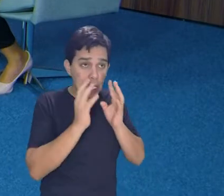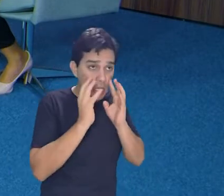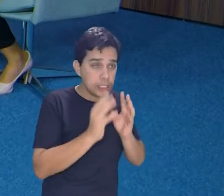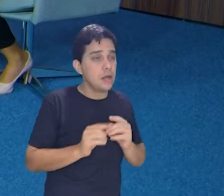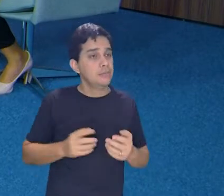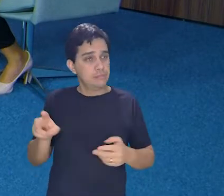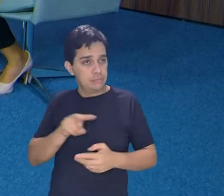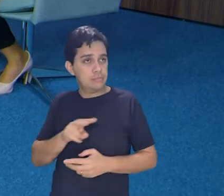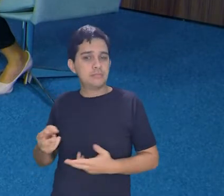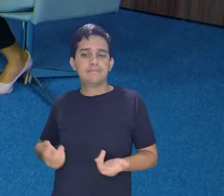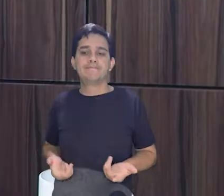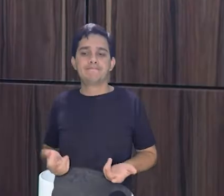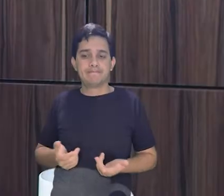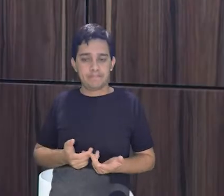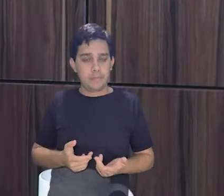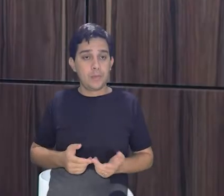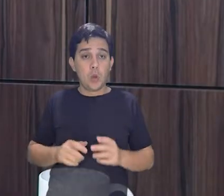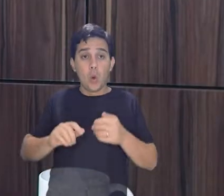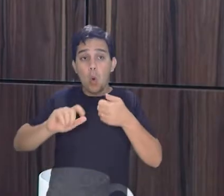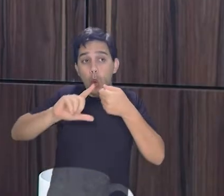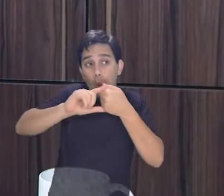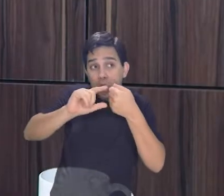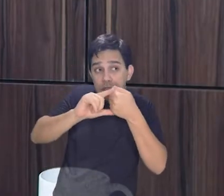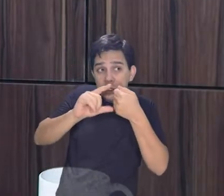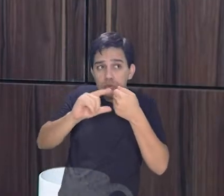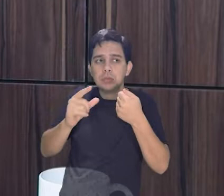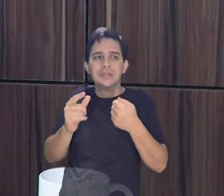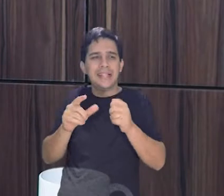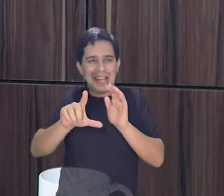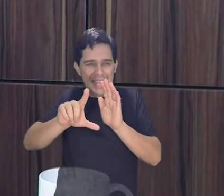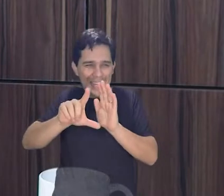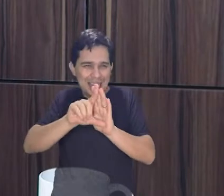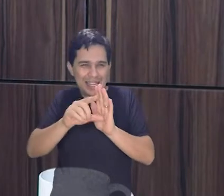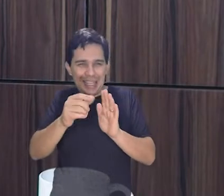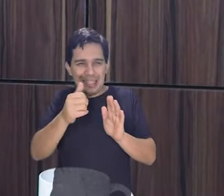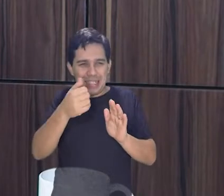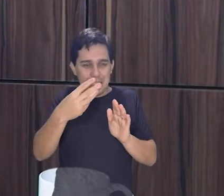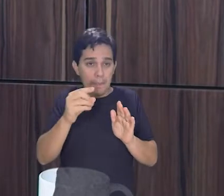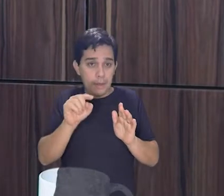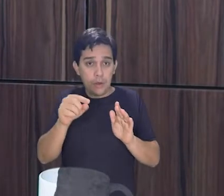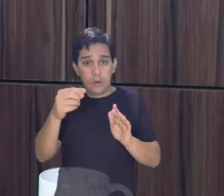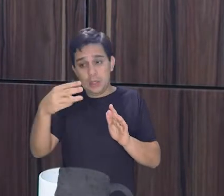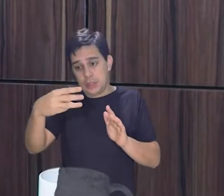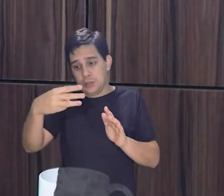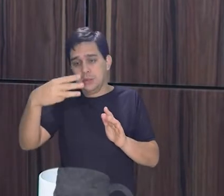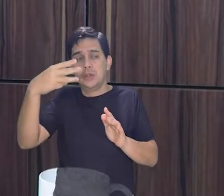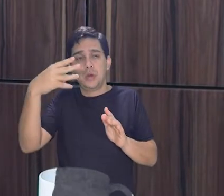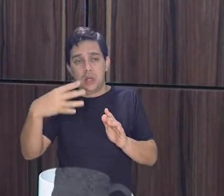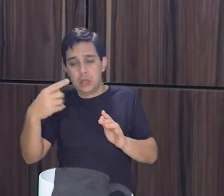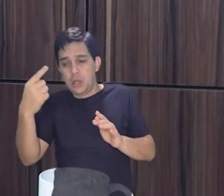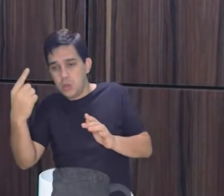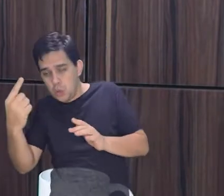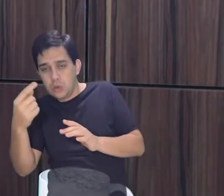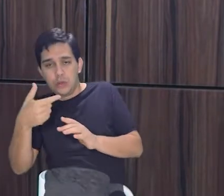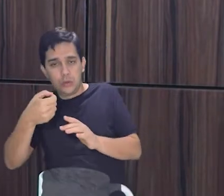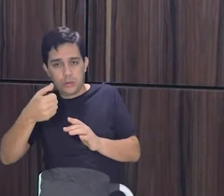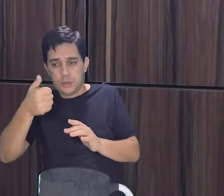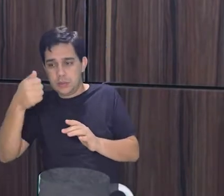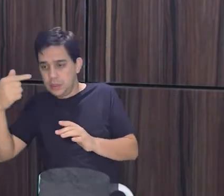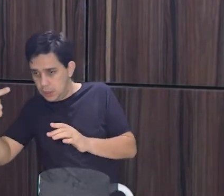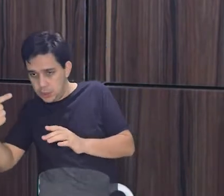a 12º da Lei 13.341 de 2017 e estabelece